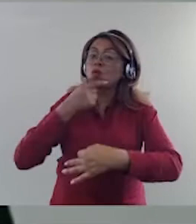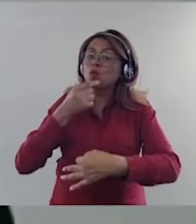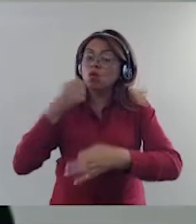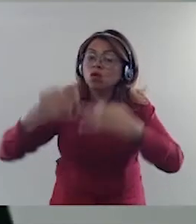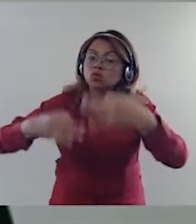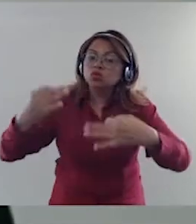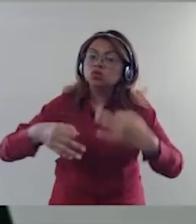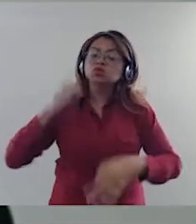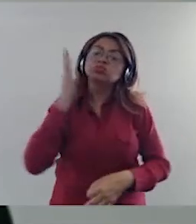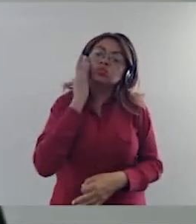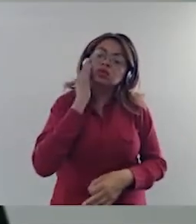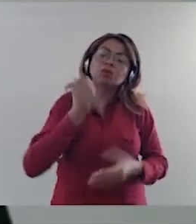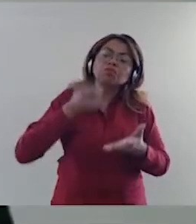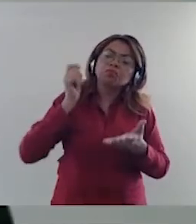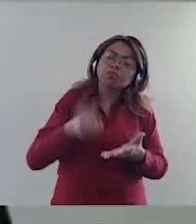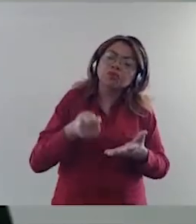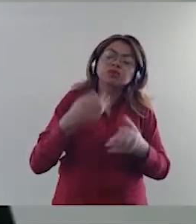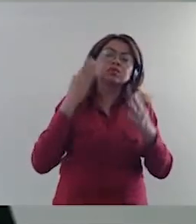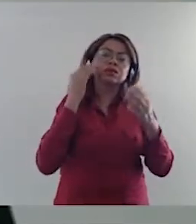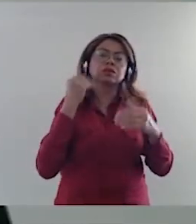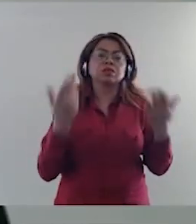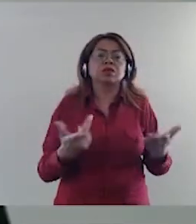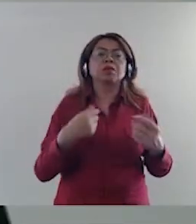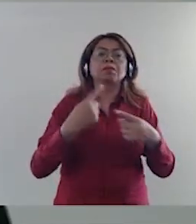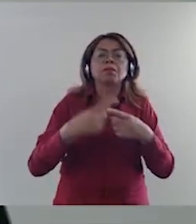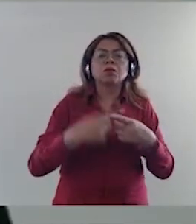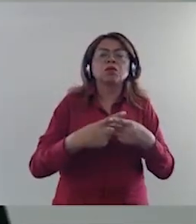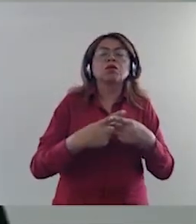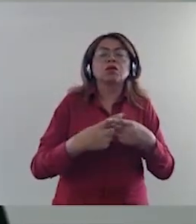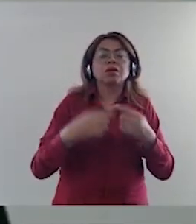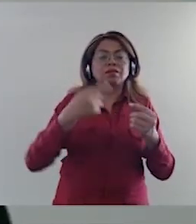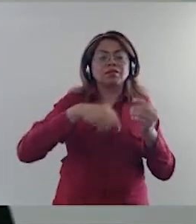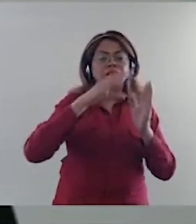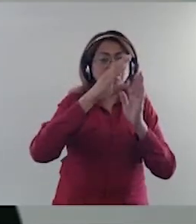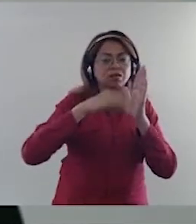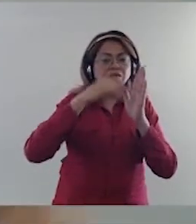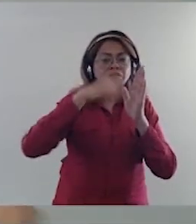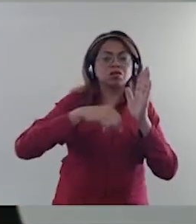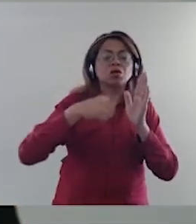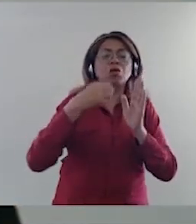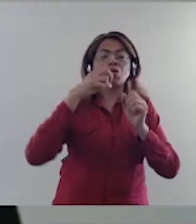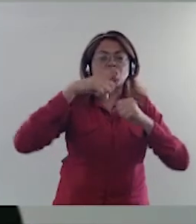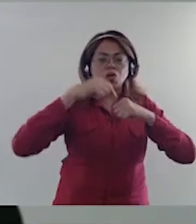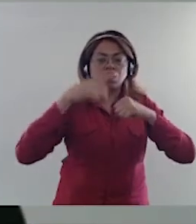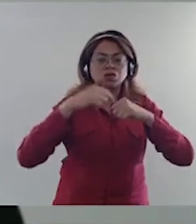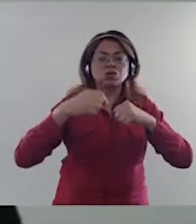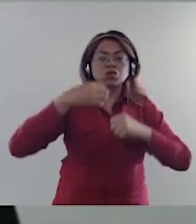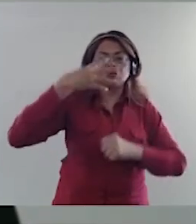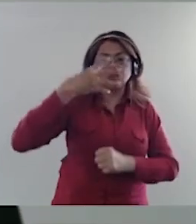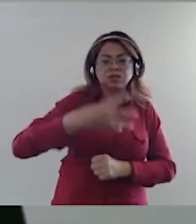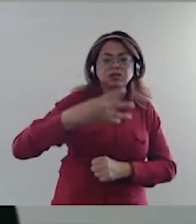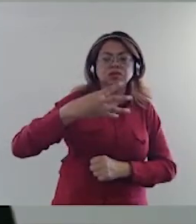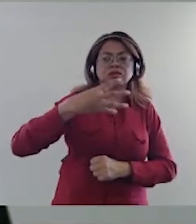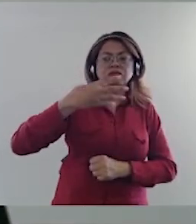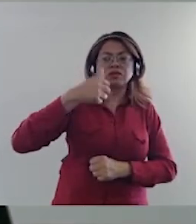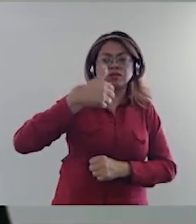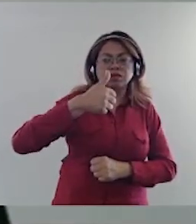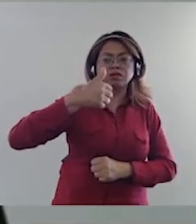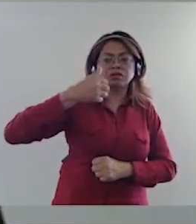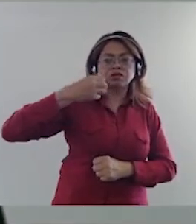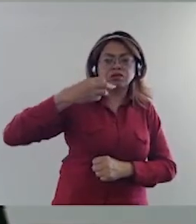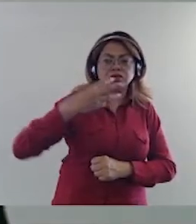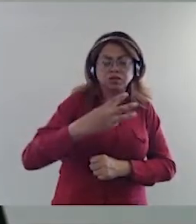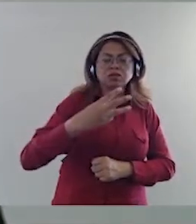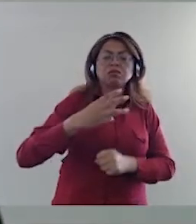redução equitativa da cláusula penal do artigo 413. Com relação à mora, a